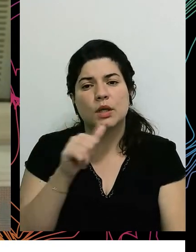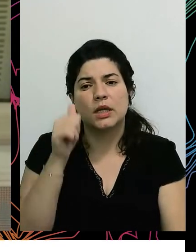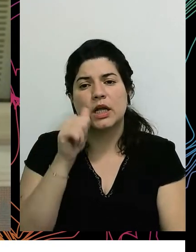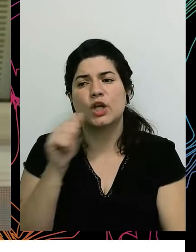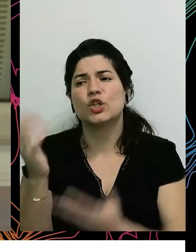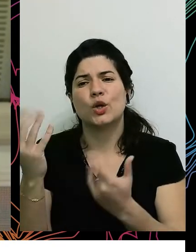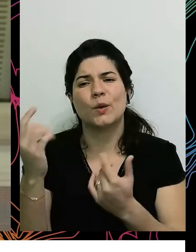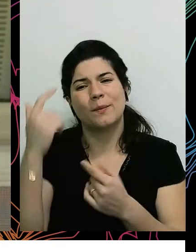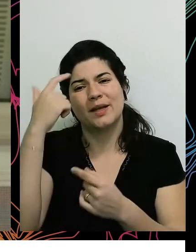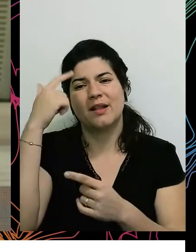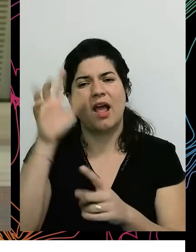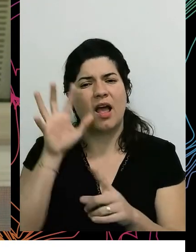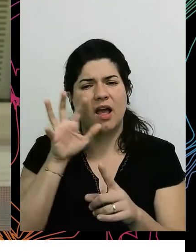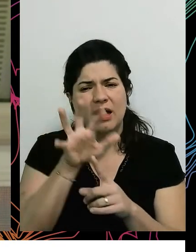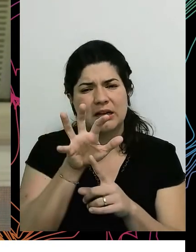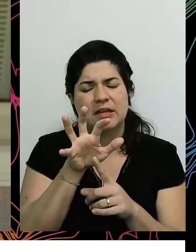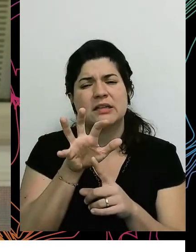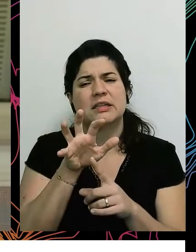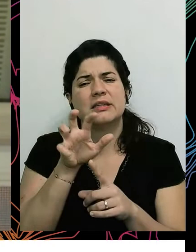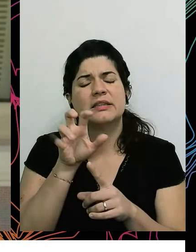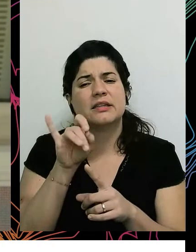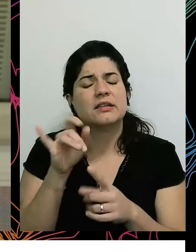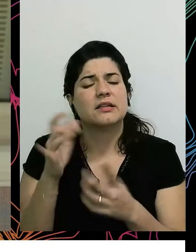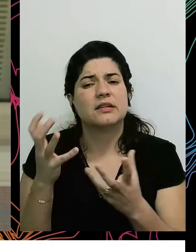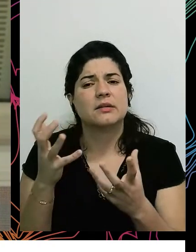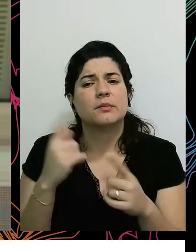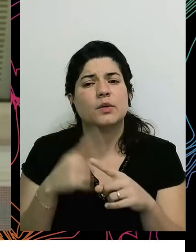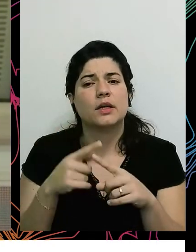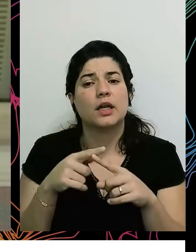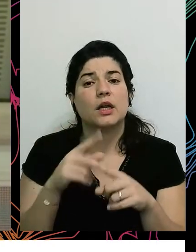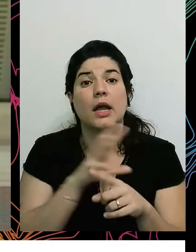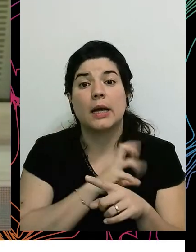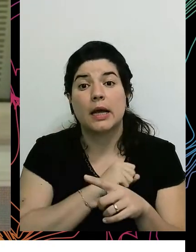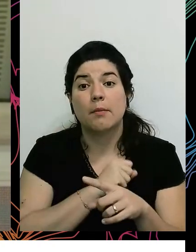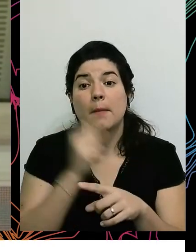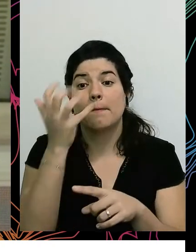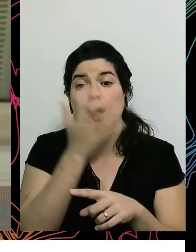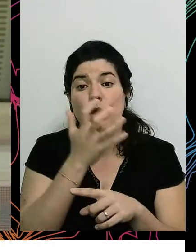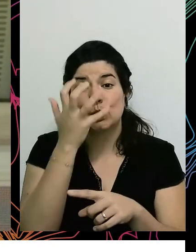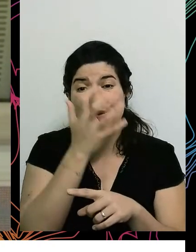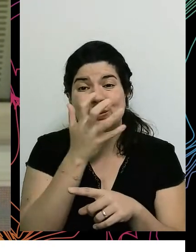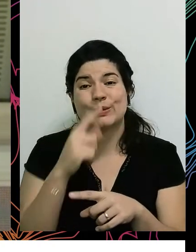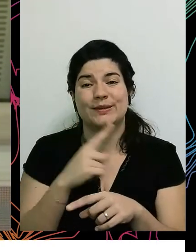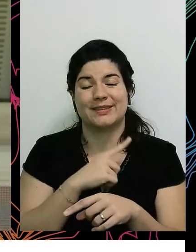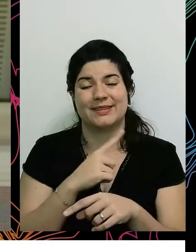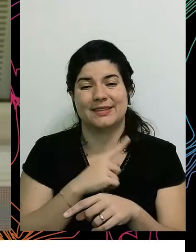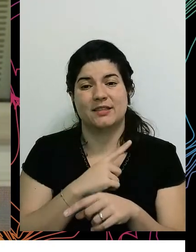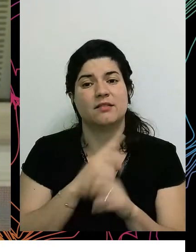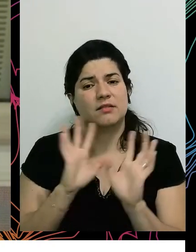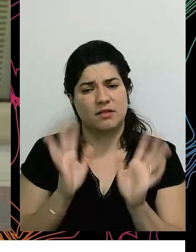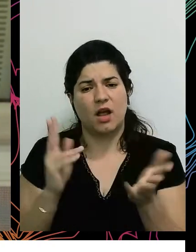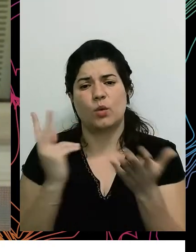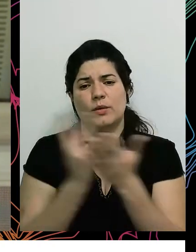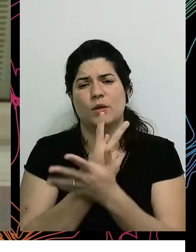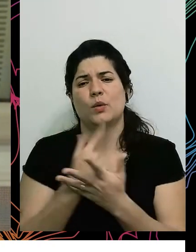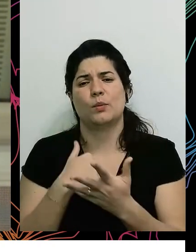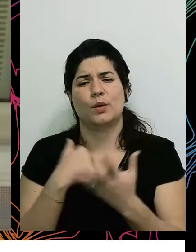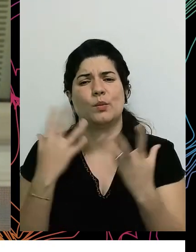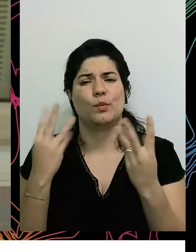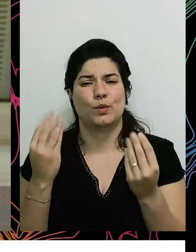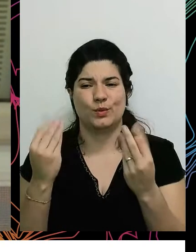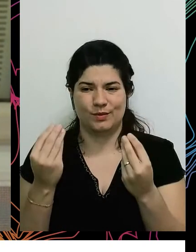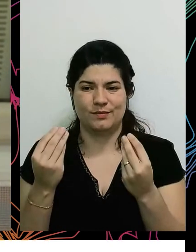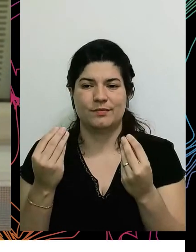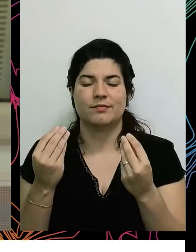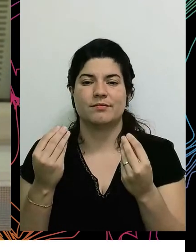agressivos ou intensos quando eles são muito apaixonados. Aconteceu comigo muitas vezes. Pelo contrario, cuando los